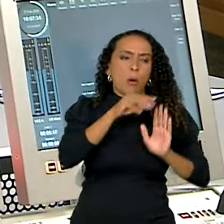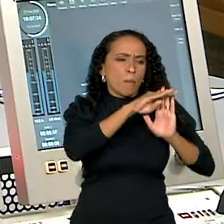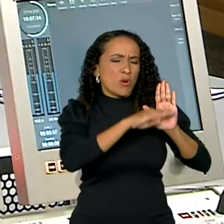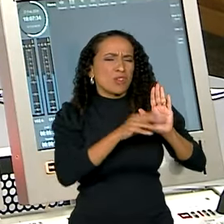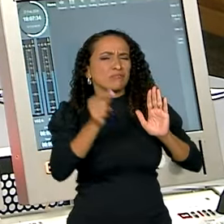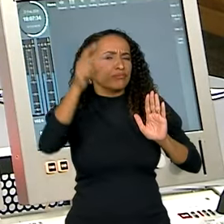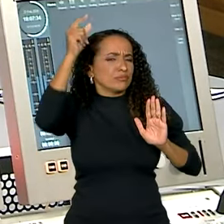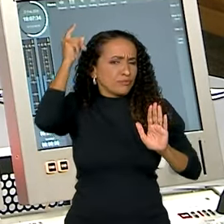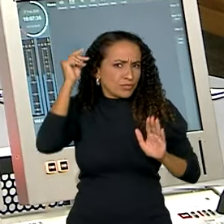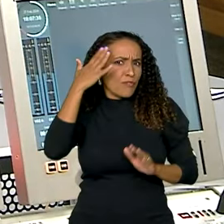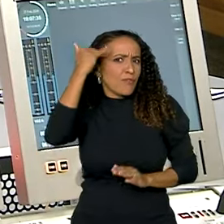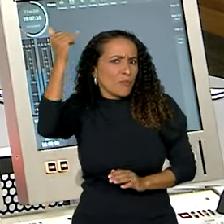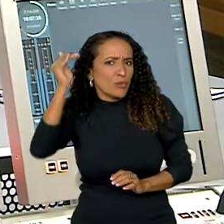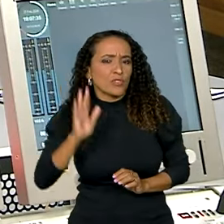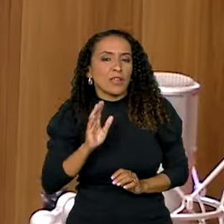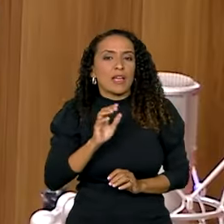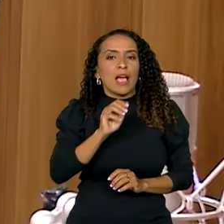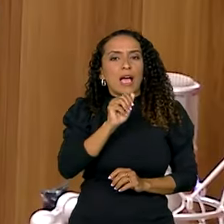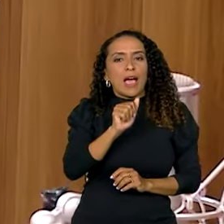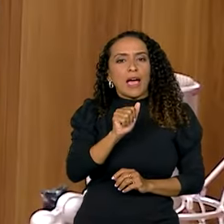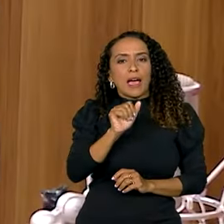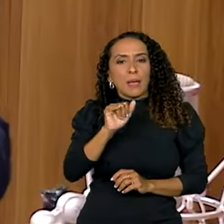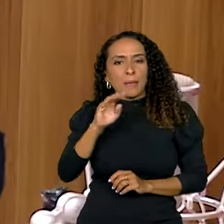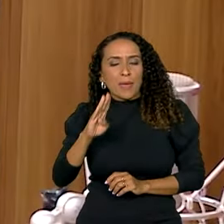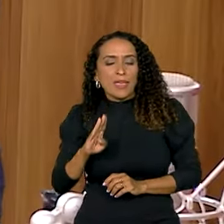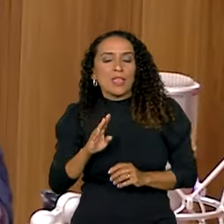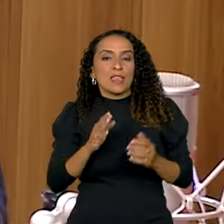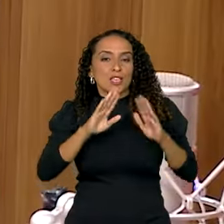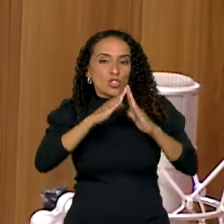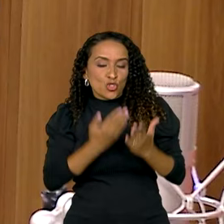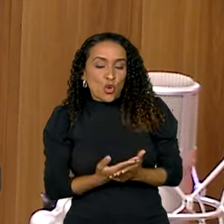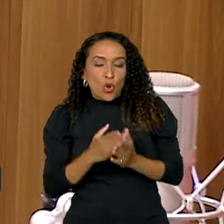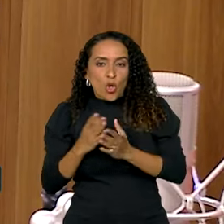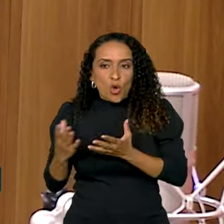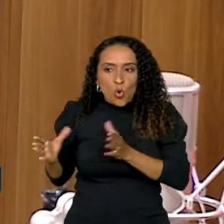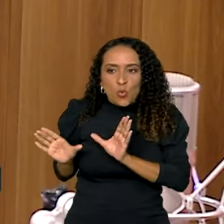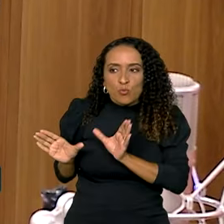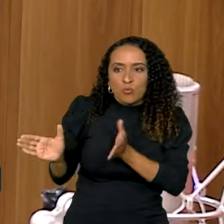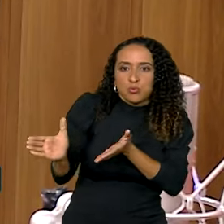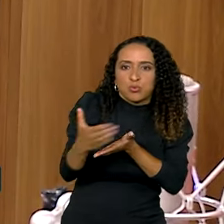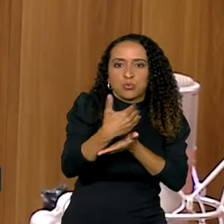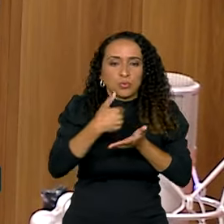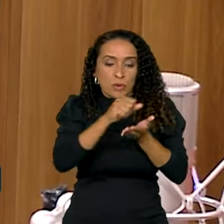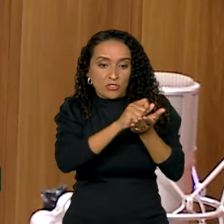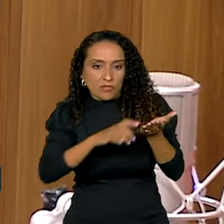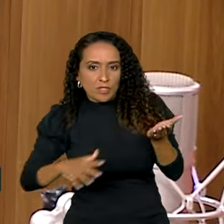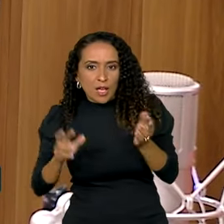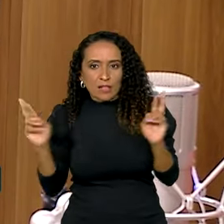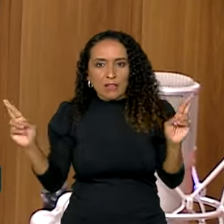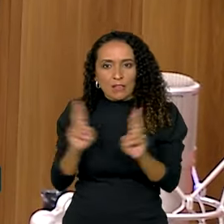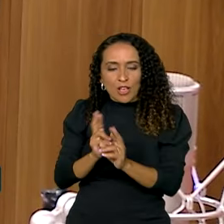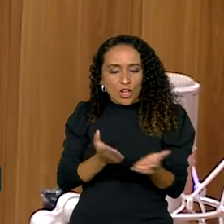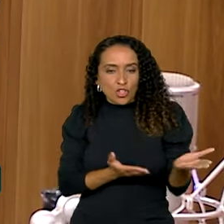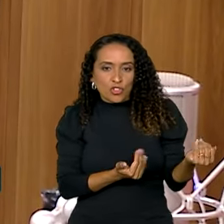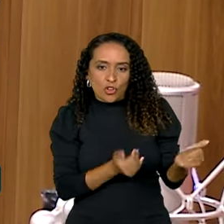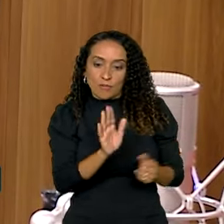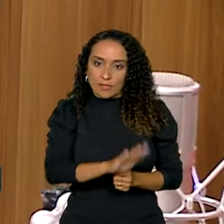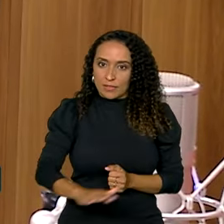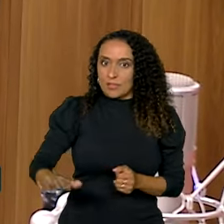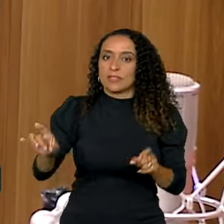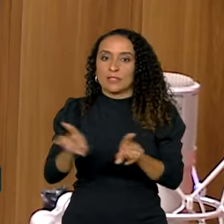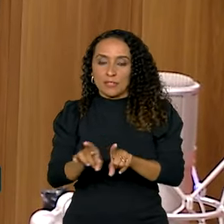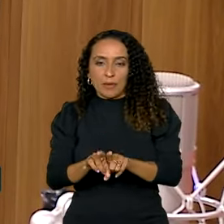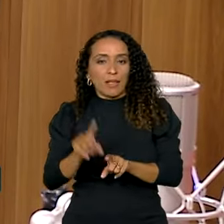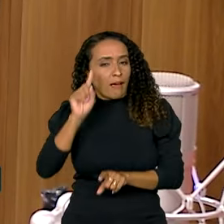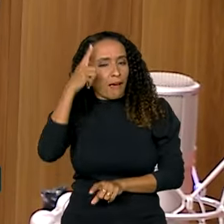antigo e de muito sucesso chamado AEB Escola. É um conjunto de atividades relacionadas a jovens e crianças.